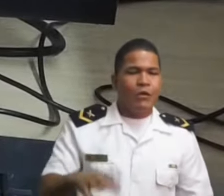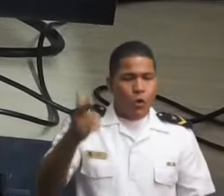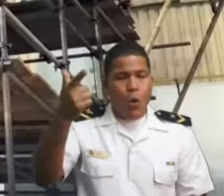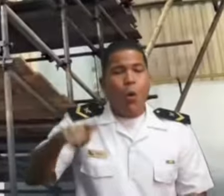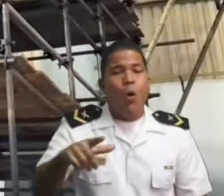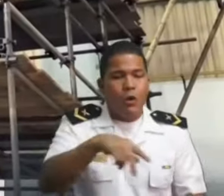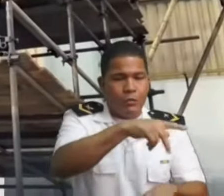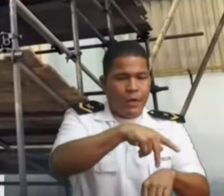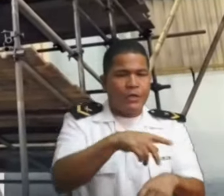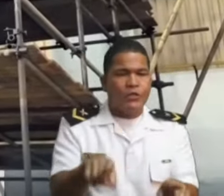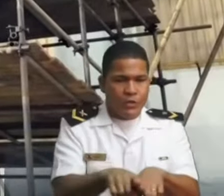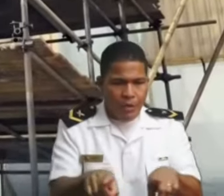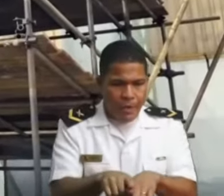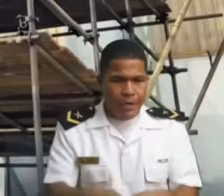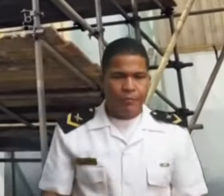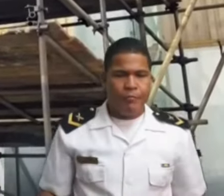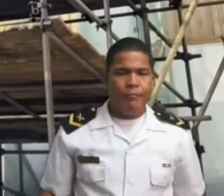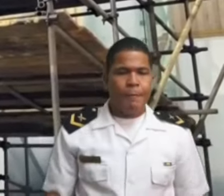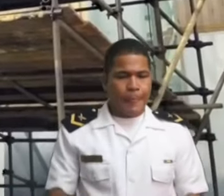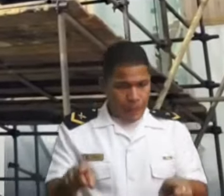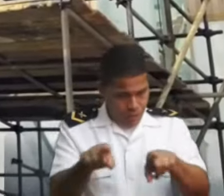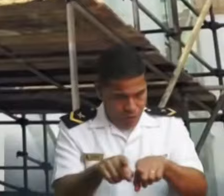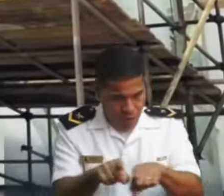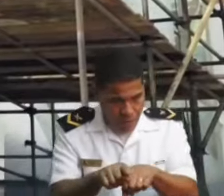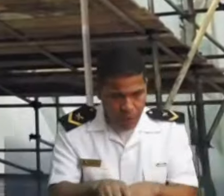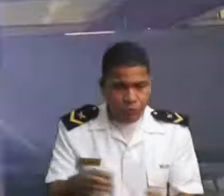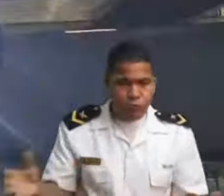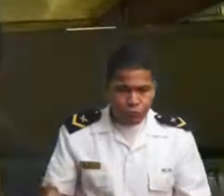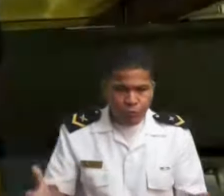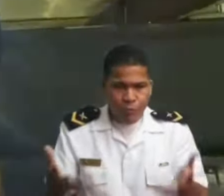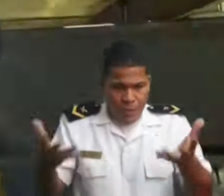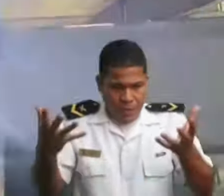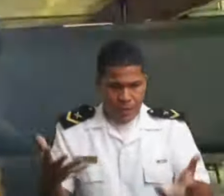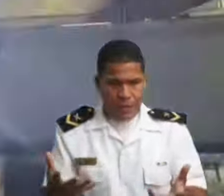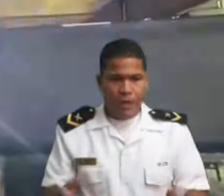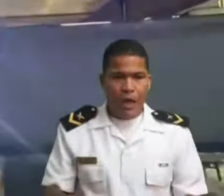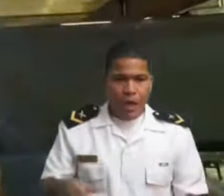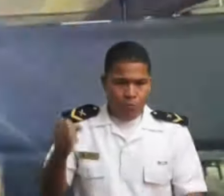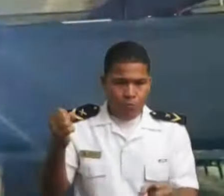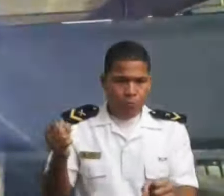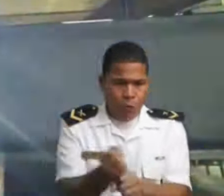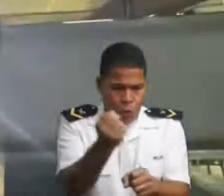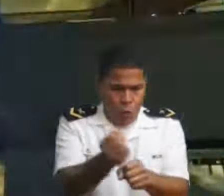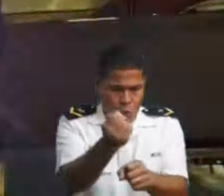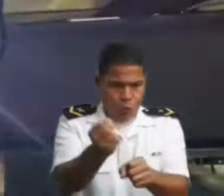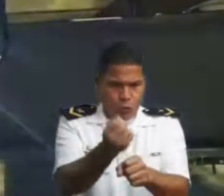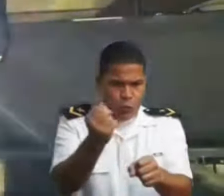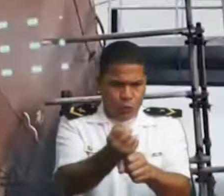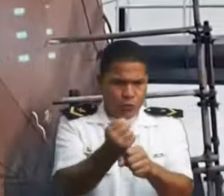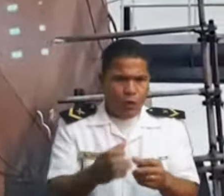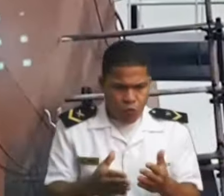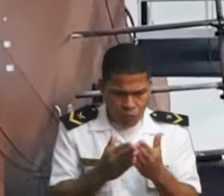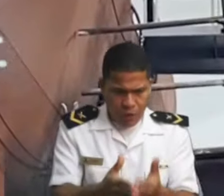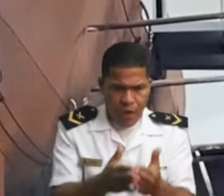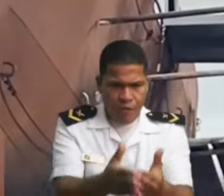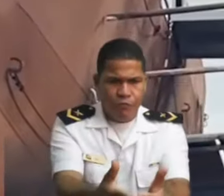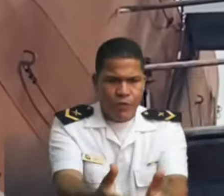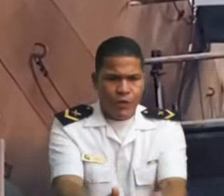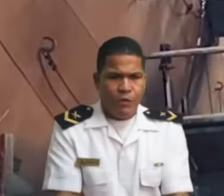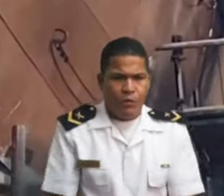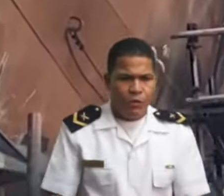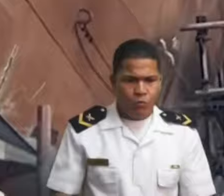em construção nos estaleiros nacionais, como forma de fomentar a marinha mercante e a construção naval nos